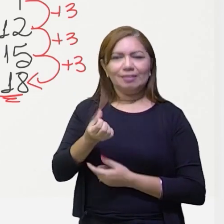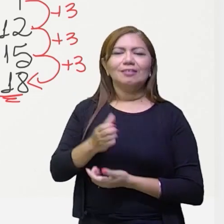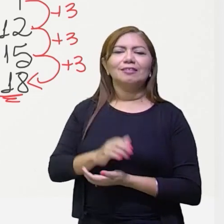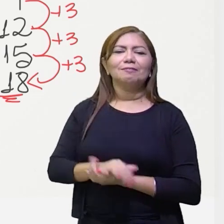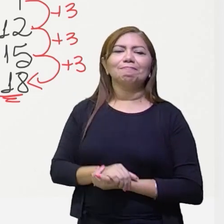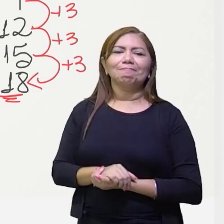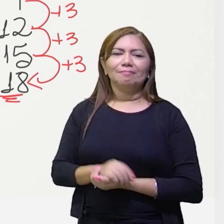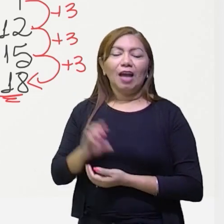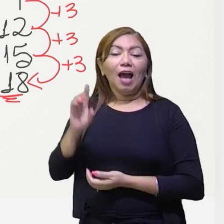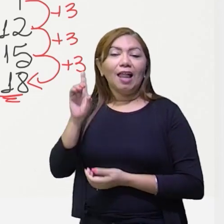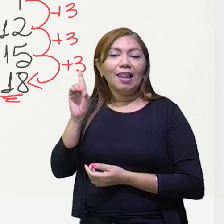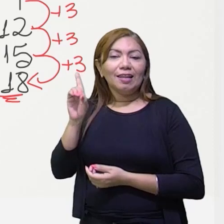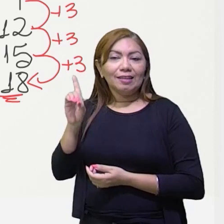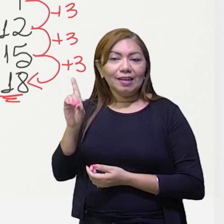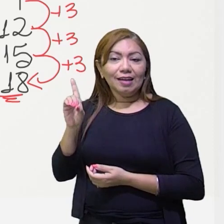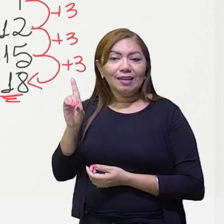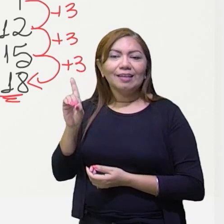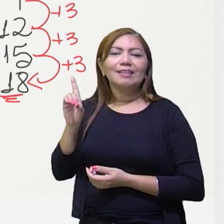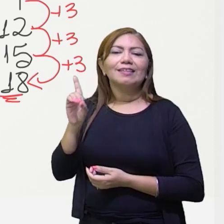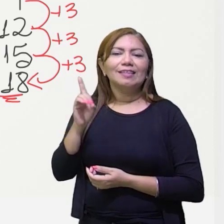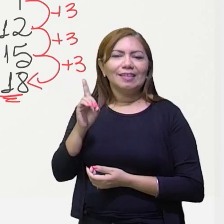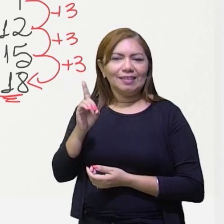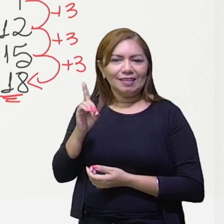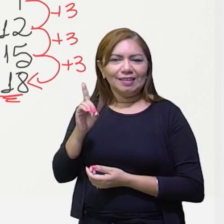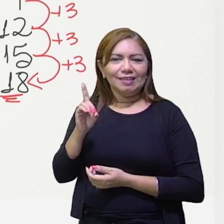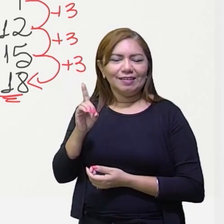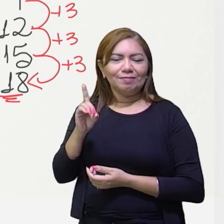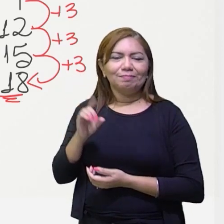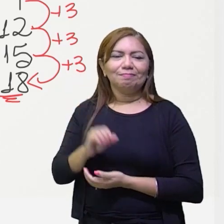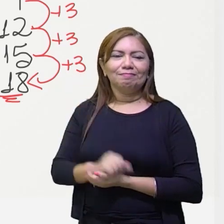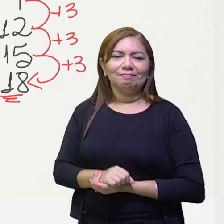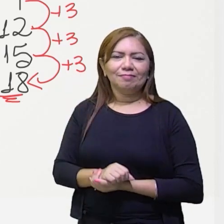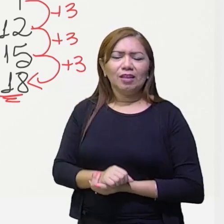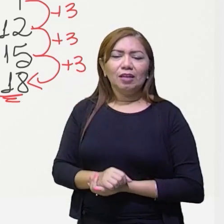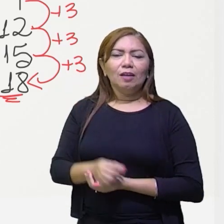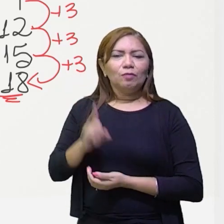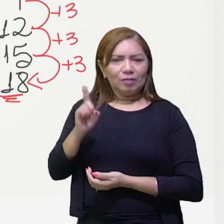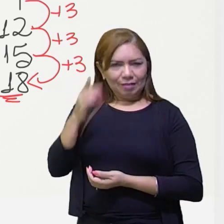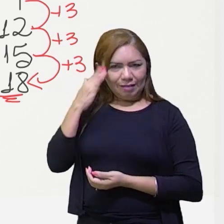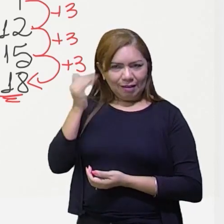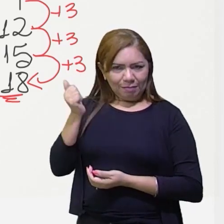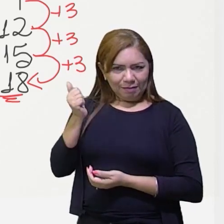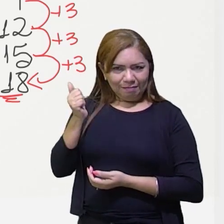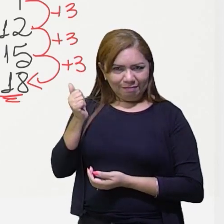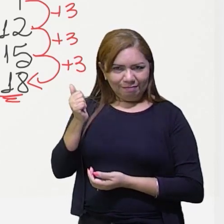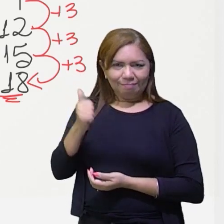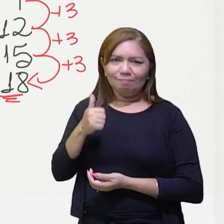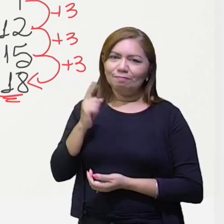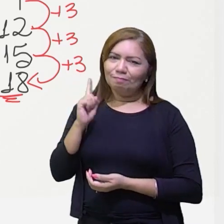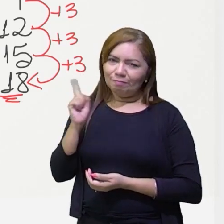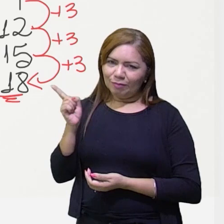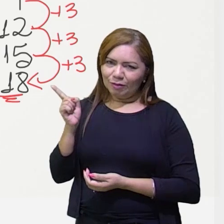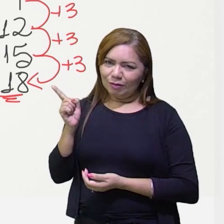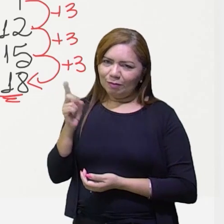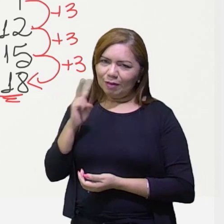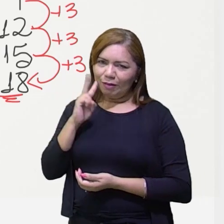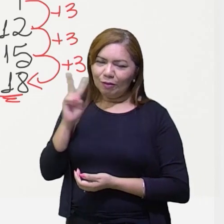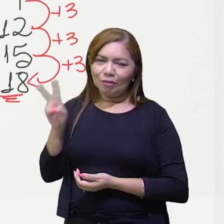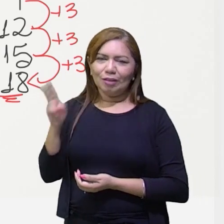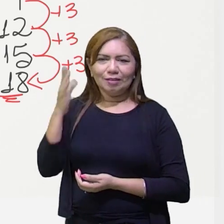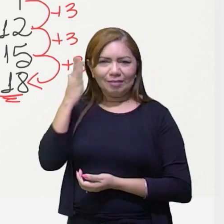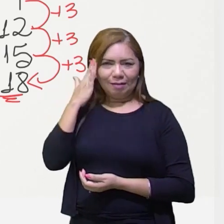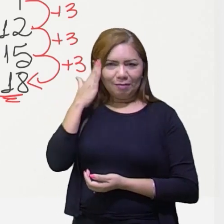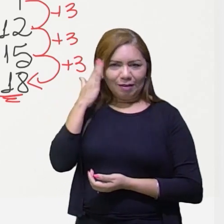26. Tá certo? Muito bem. E como é que eu sei disso, professor? Olhando aqui o problema, nós identificamos